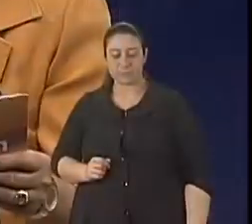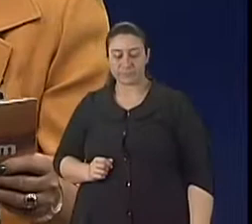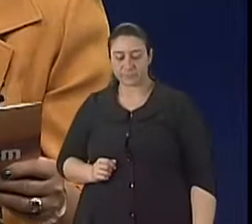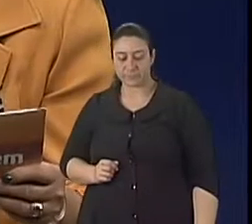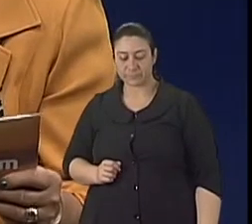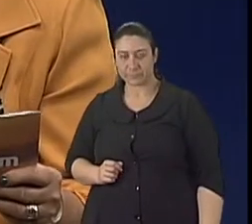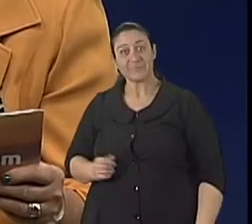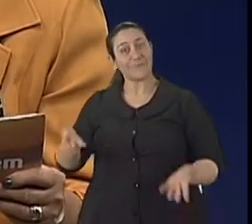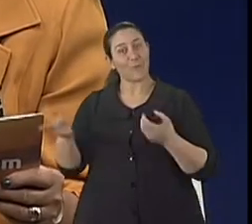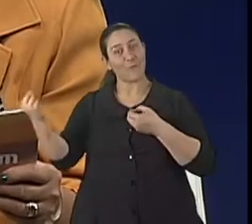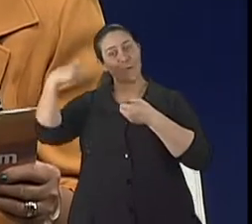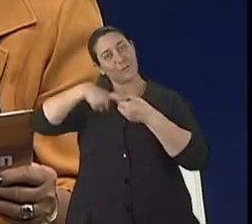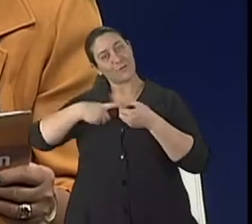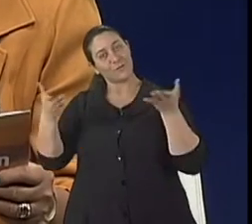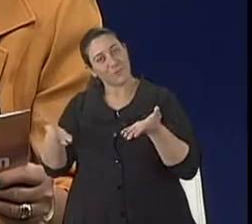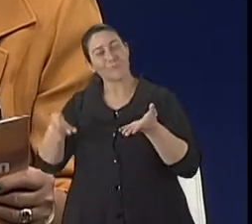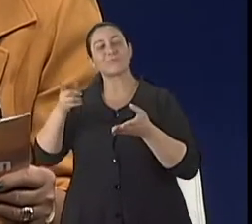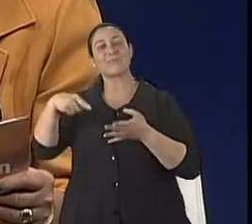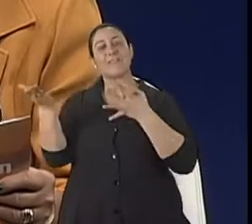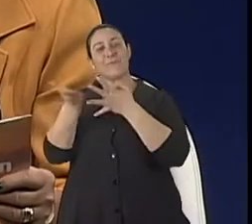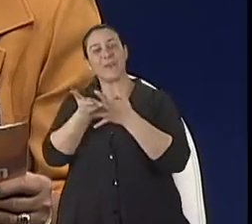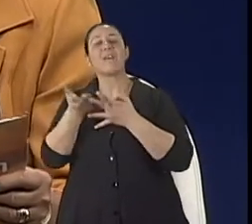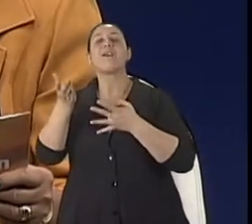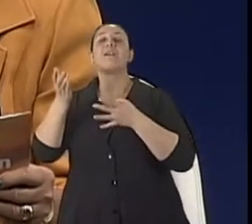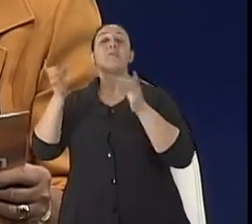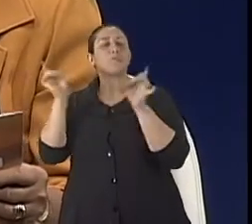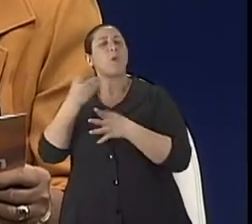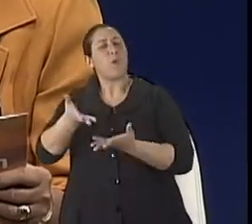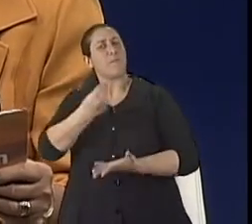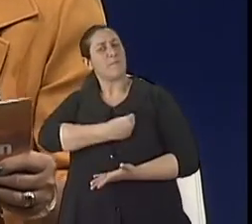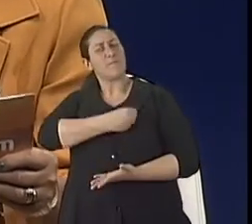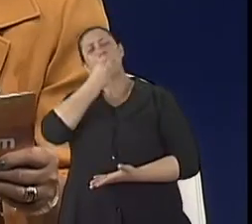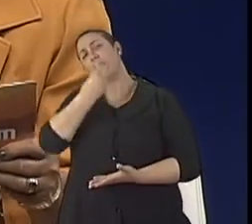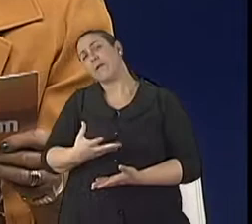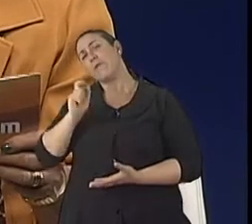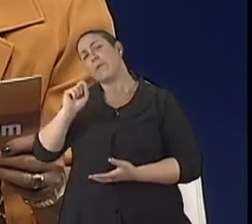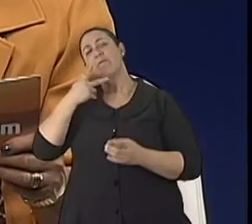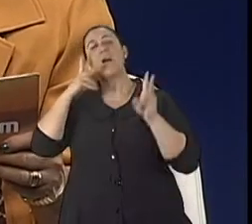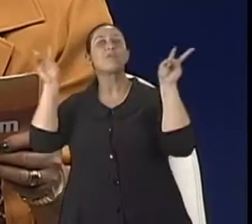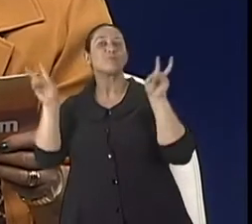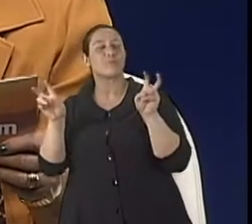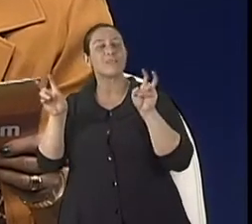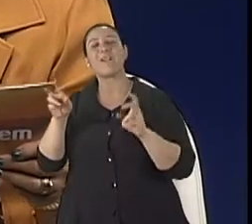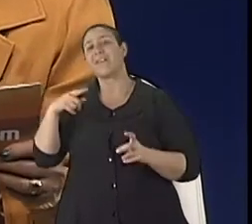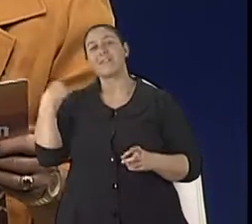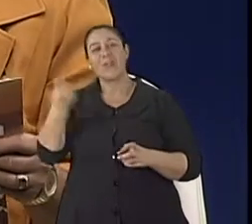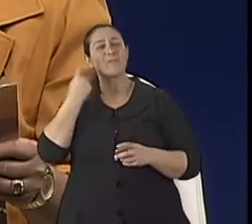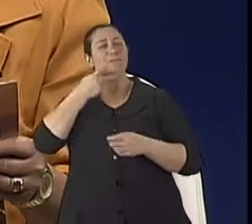estamos voltando do nosso intervalo no viva bem de hoje que a gente está falando sobre a nossa coluna